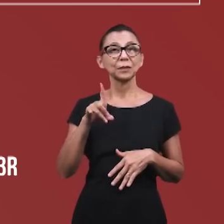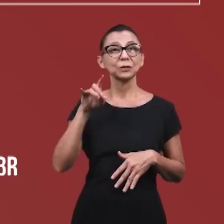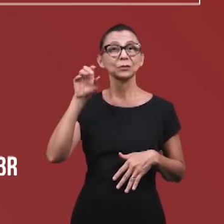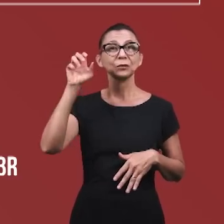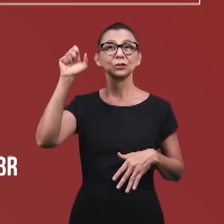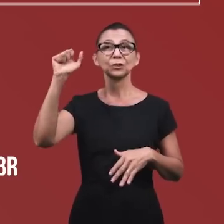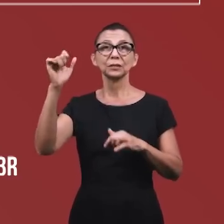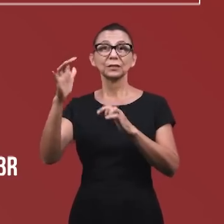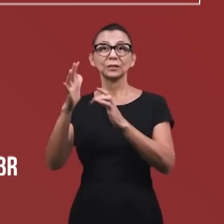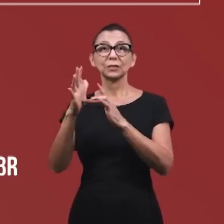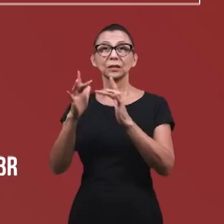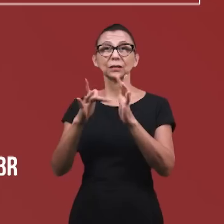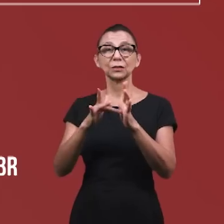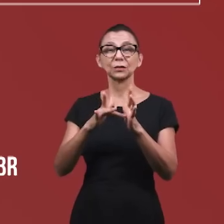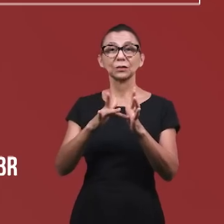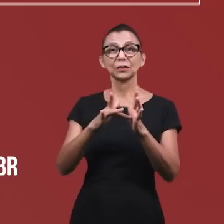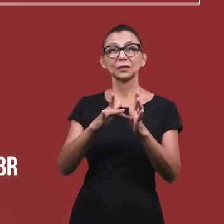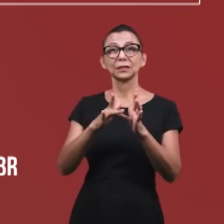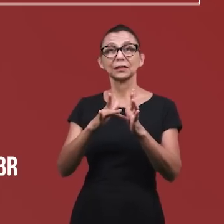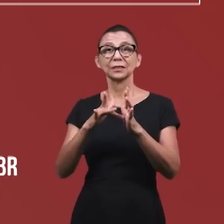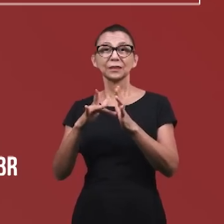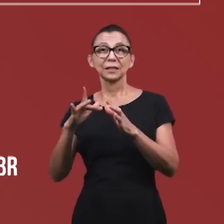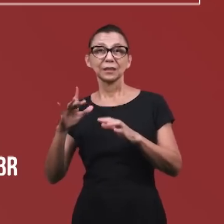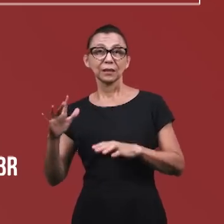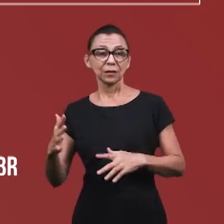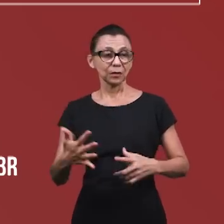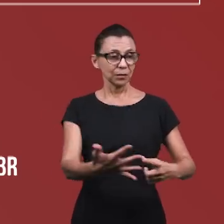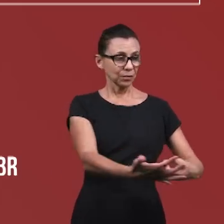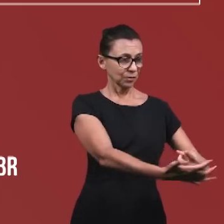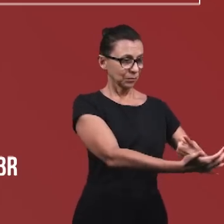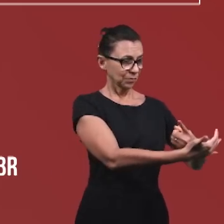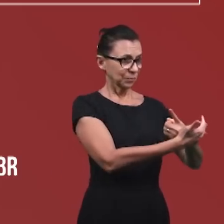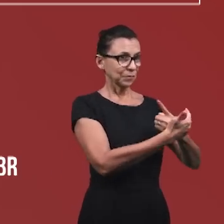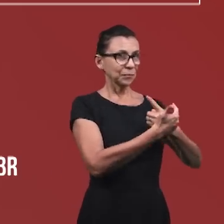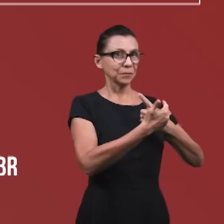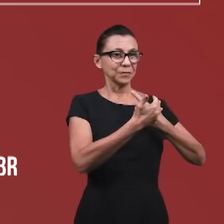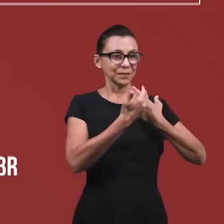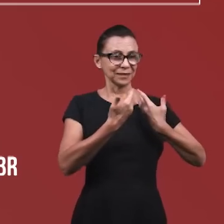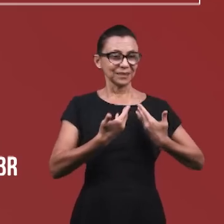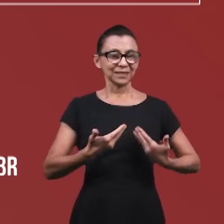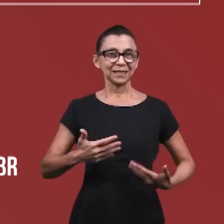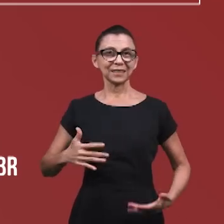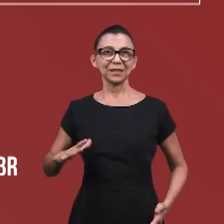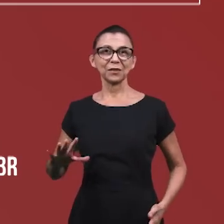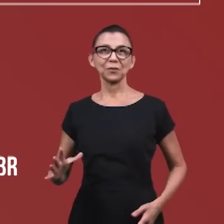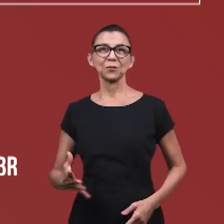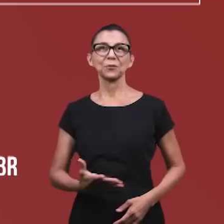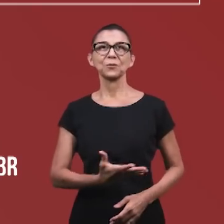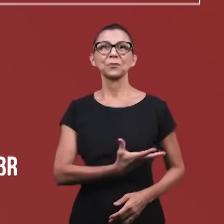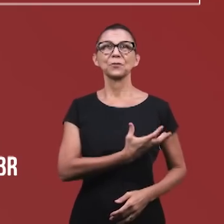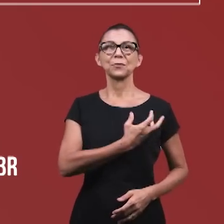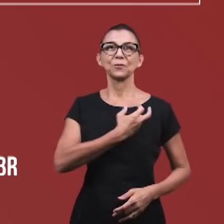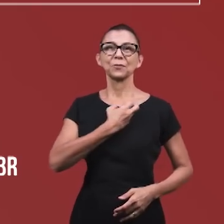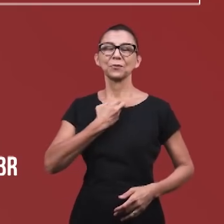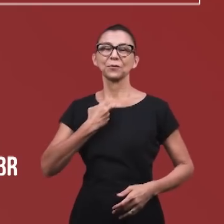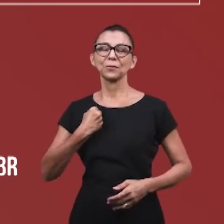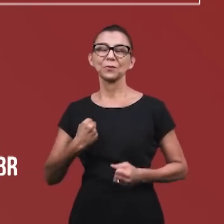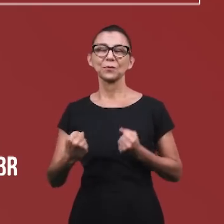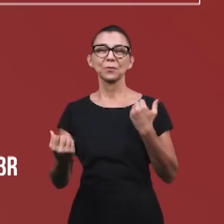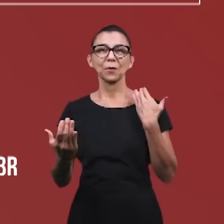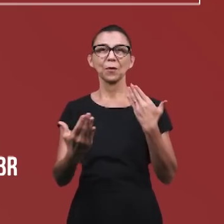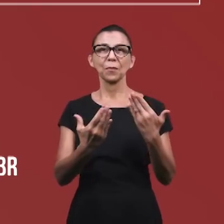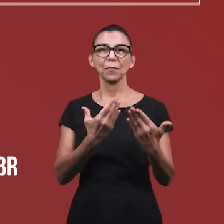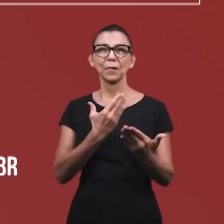Salvador me achou, tal como a flor que no jardim